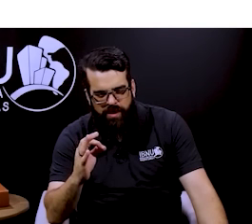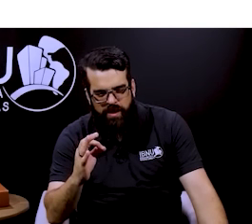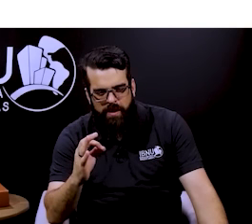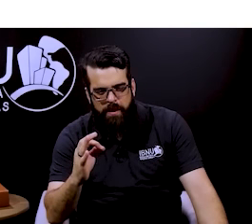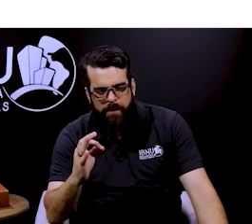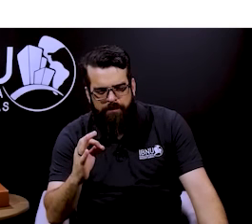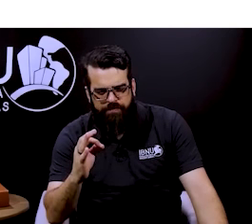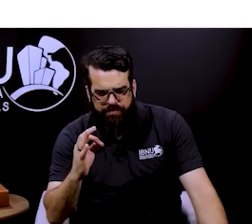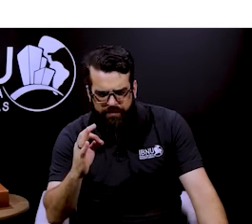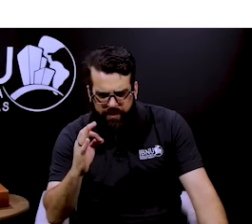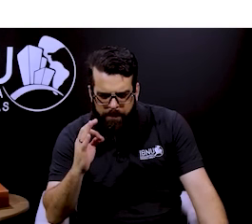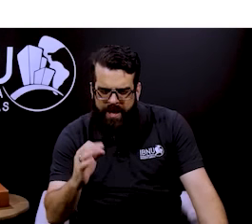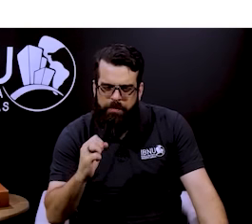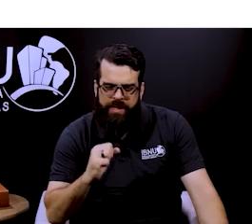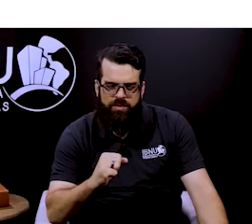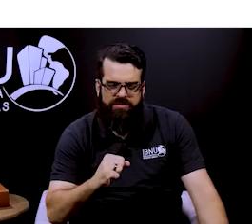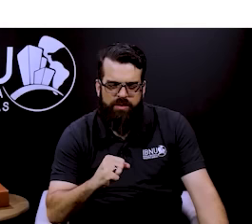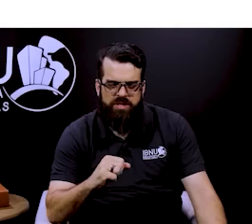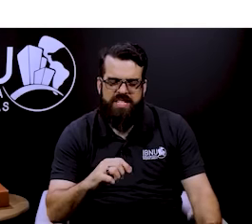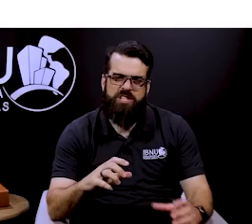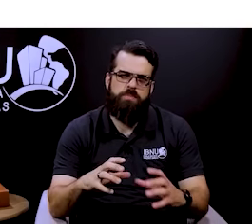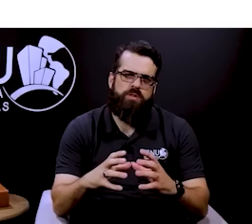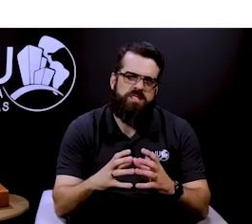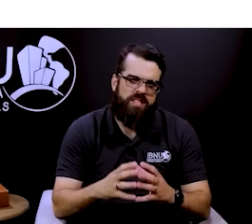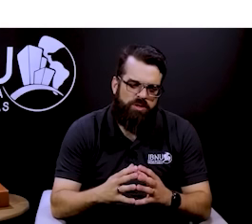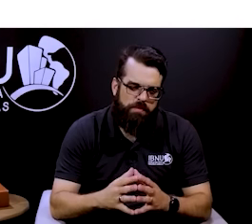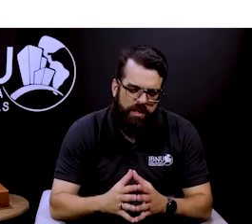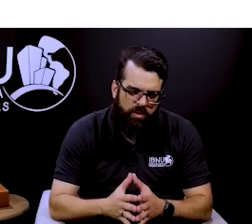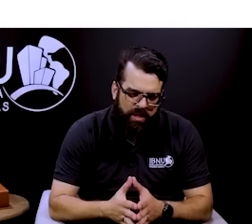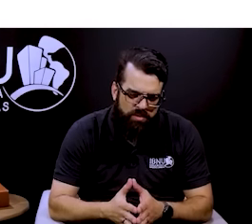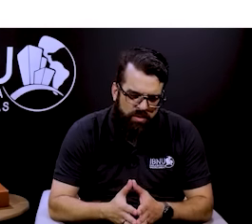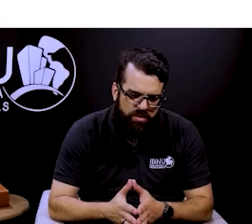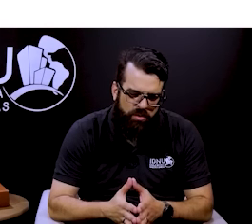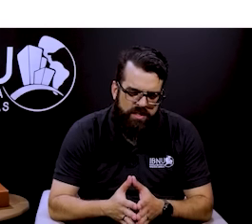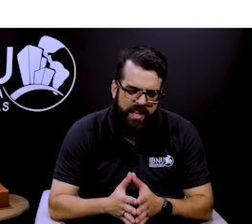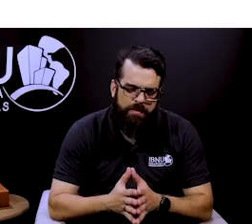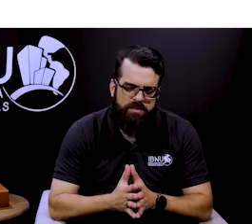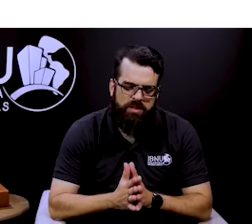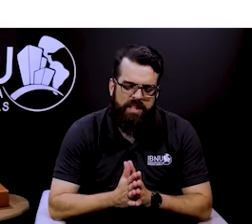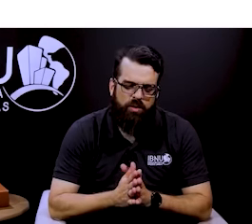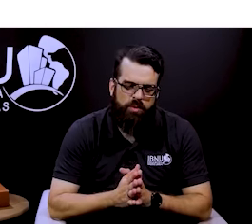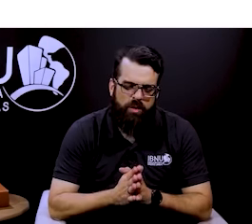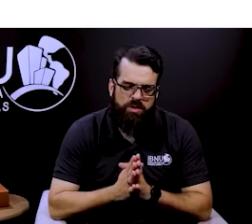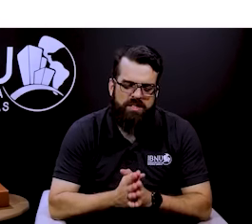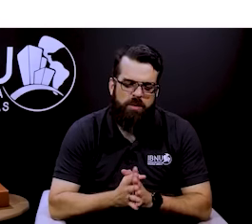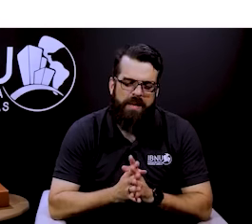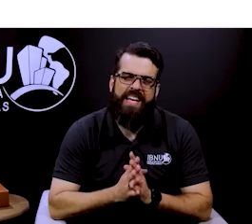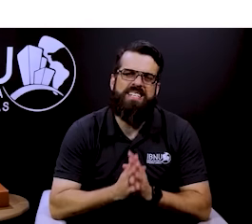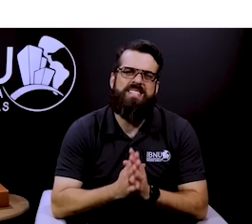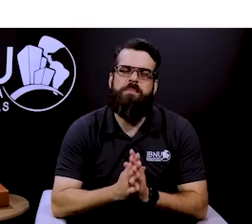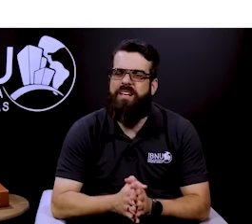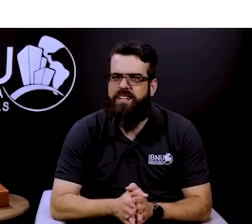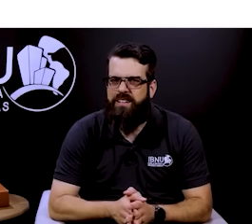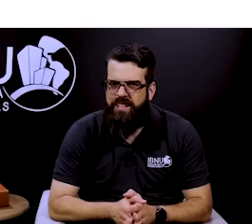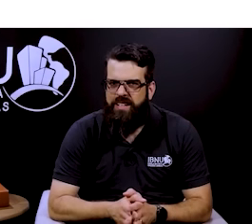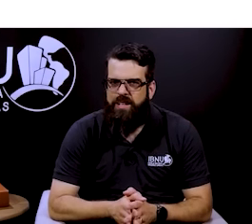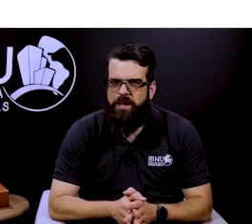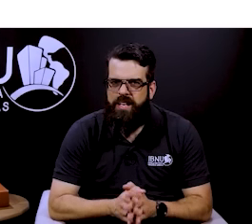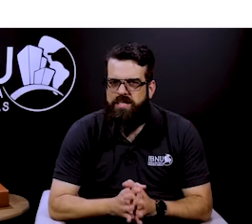condição para o perdão divino. Ou seja, a disposição de perdoar uns aos outros, ela é apresentada como uma condição para